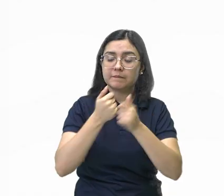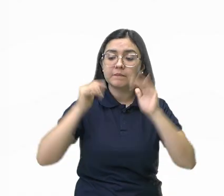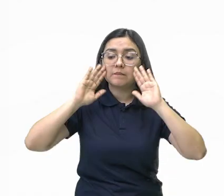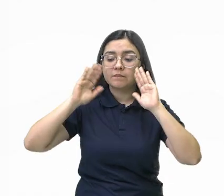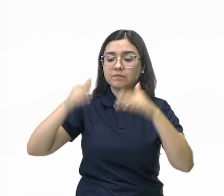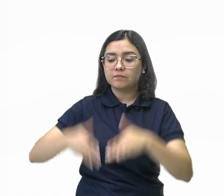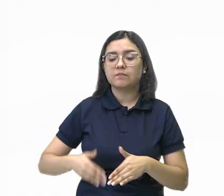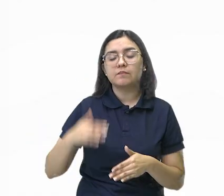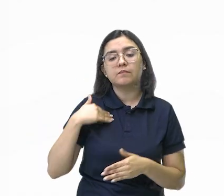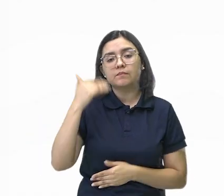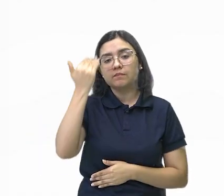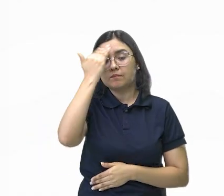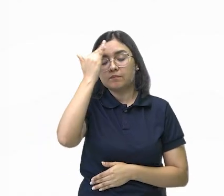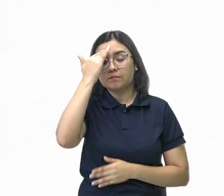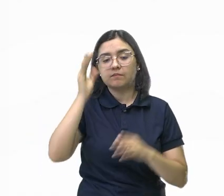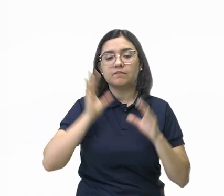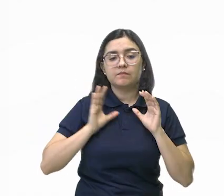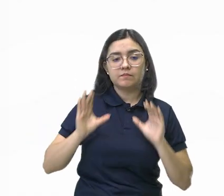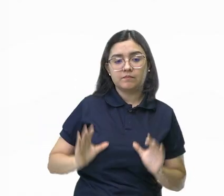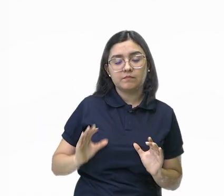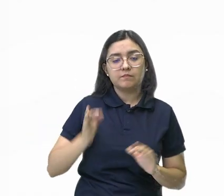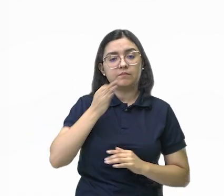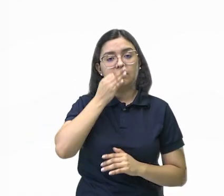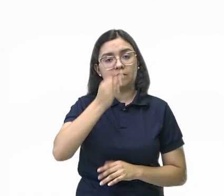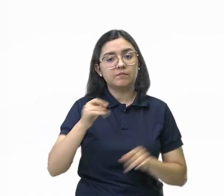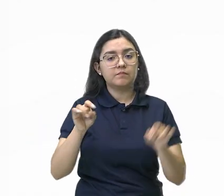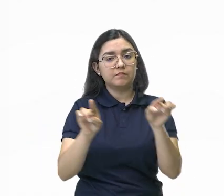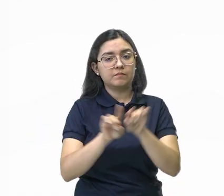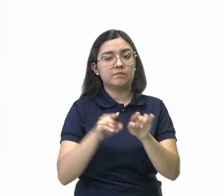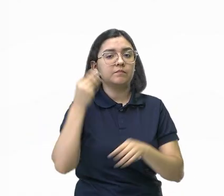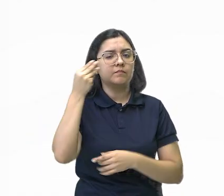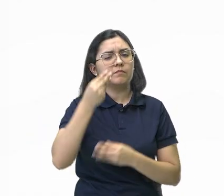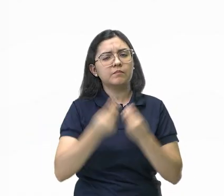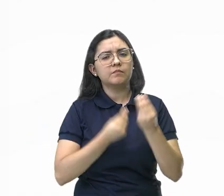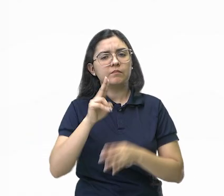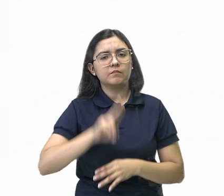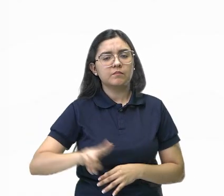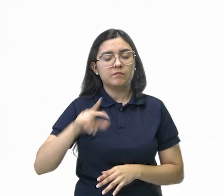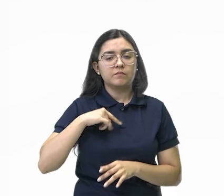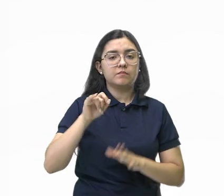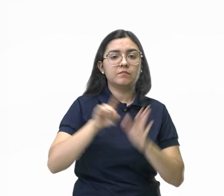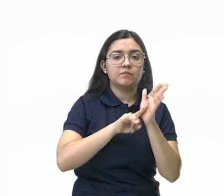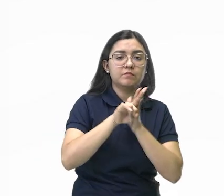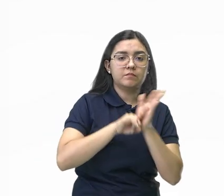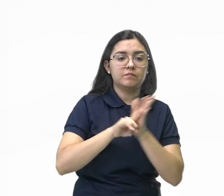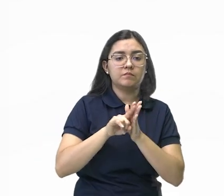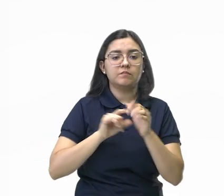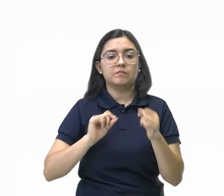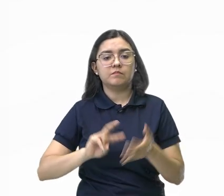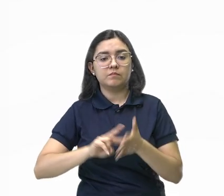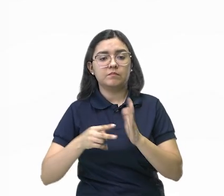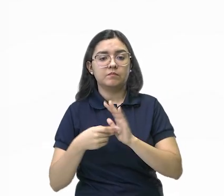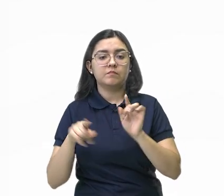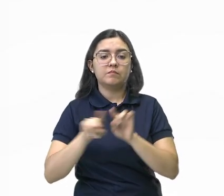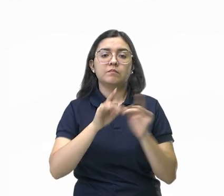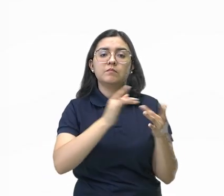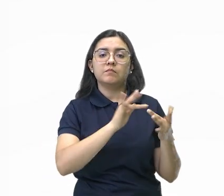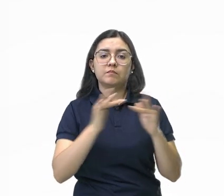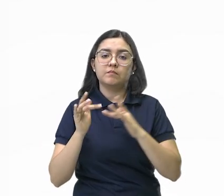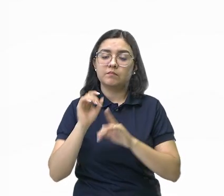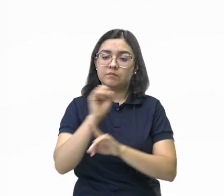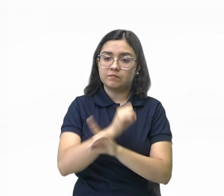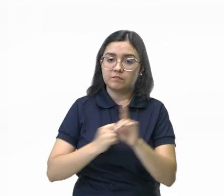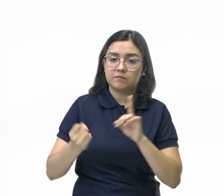entender o comportamento, opiniões e experiências. Quando usar? Né, quando a pesquisa envolve significados e contextos